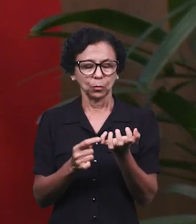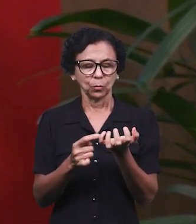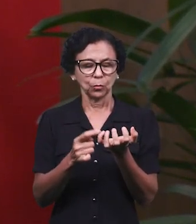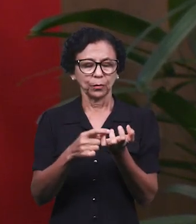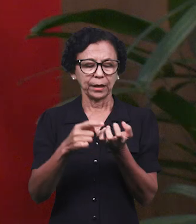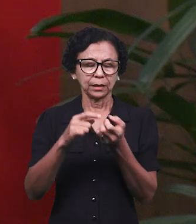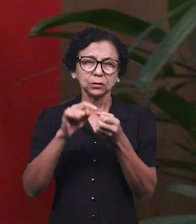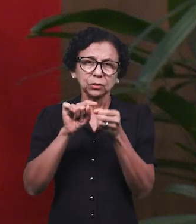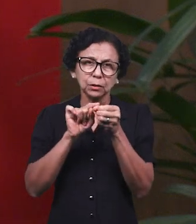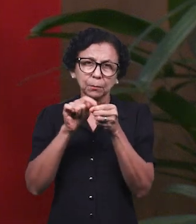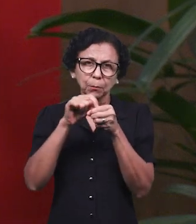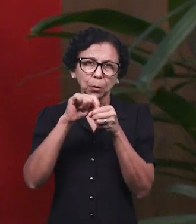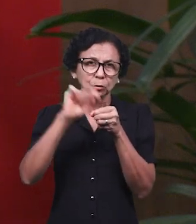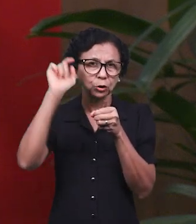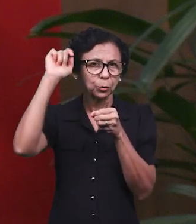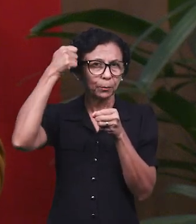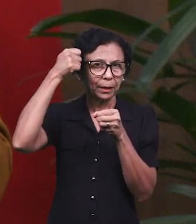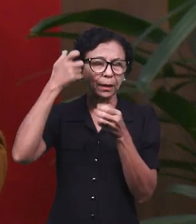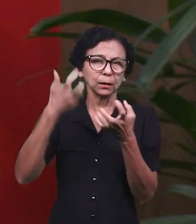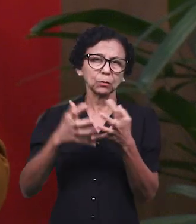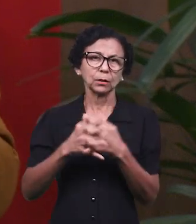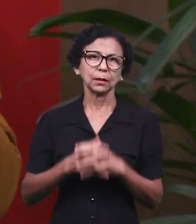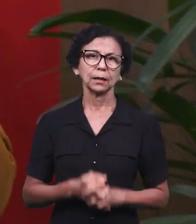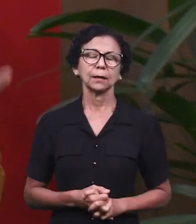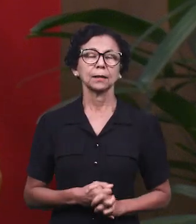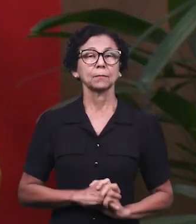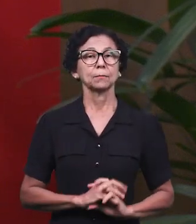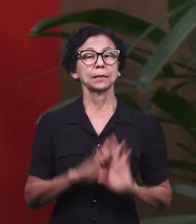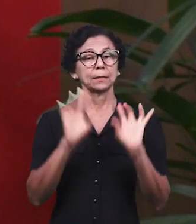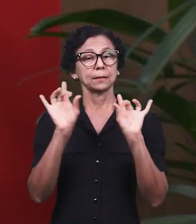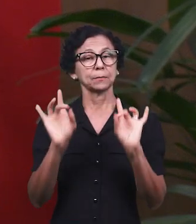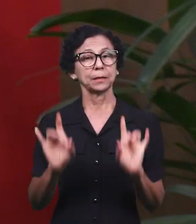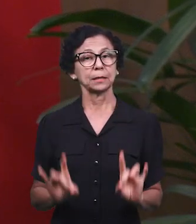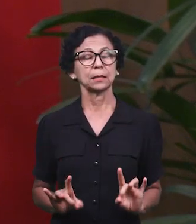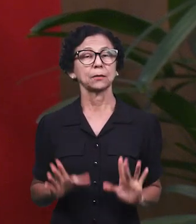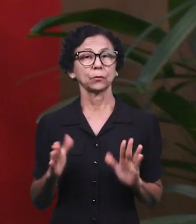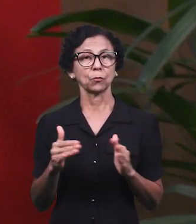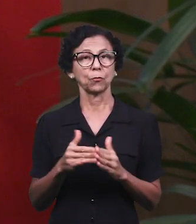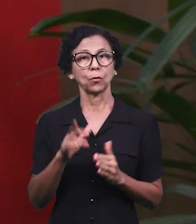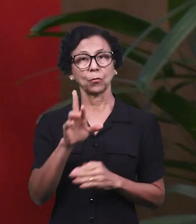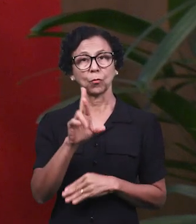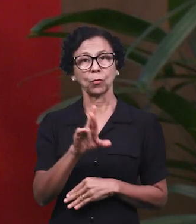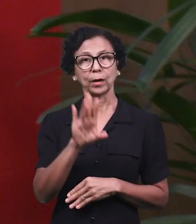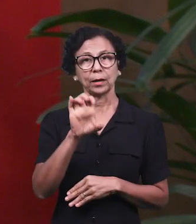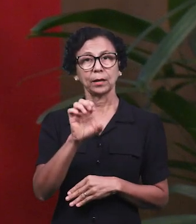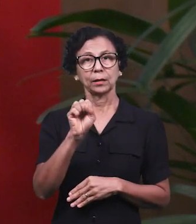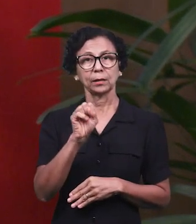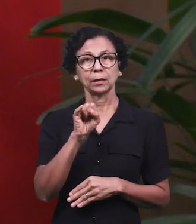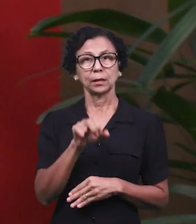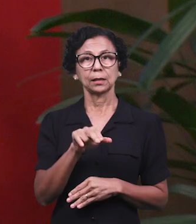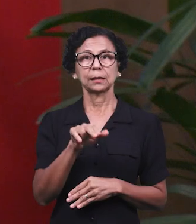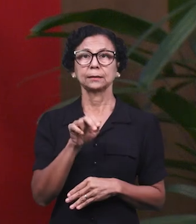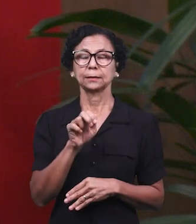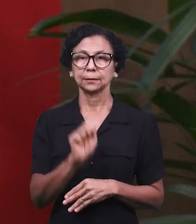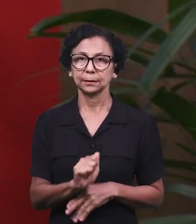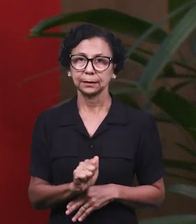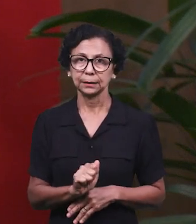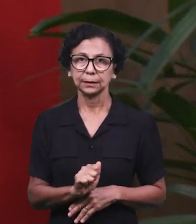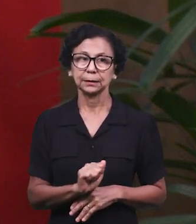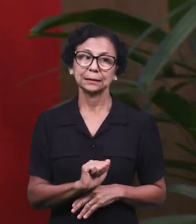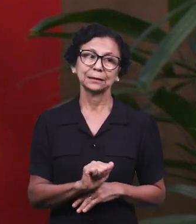Sim. Mas, obviamente, é um material específico para a parte estética de resina. Ok. E aí a gente precisa ter os